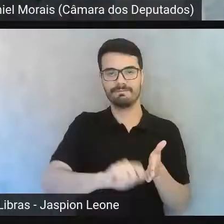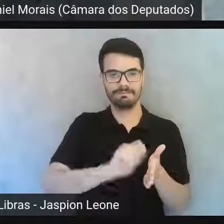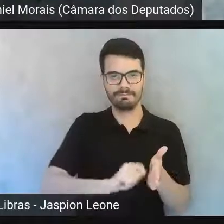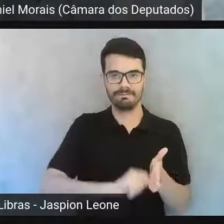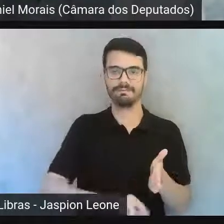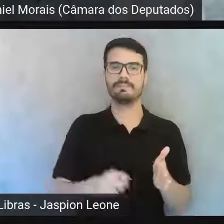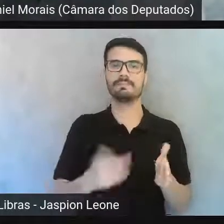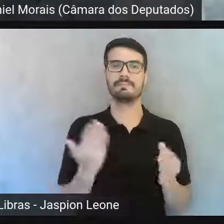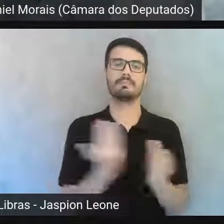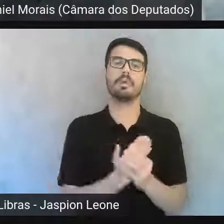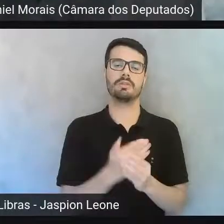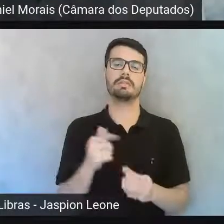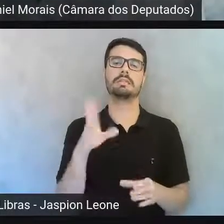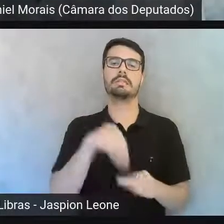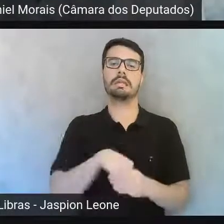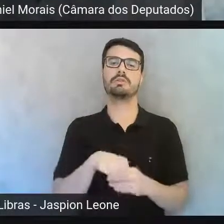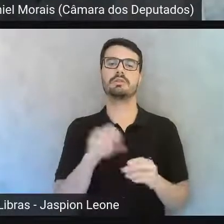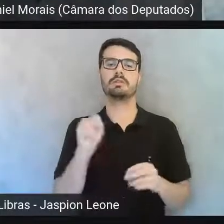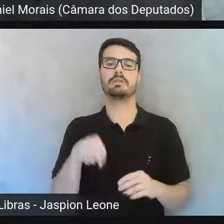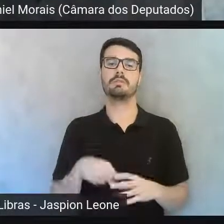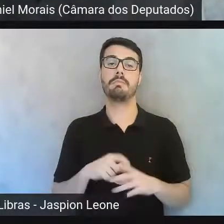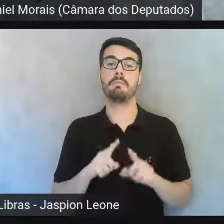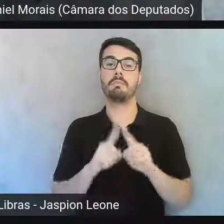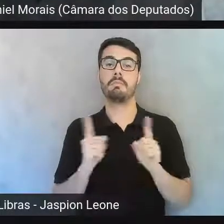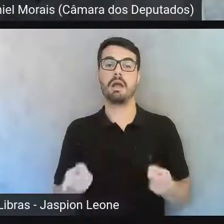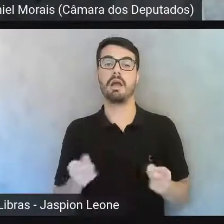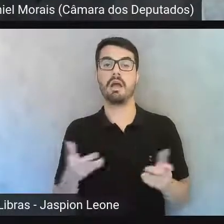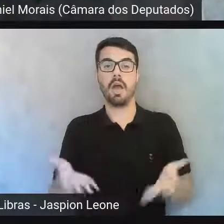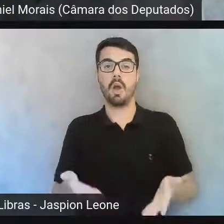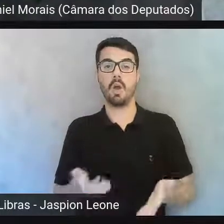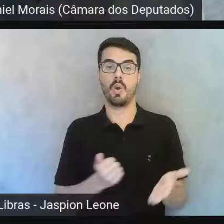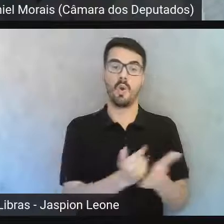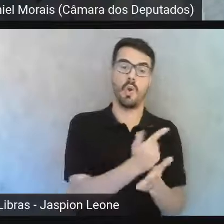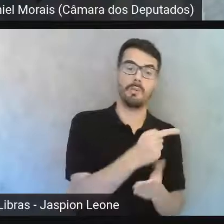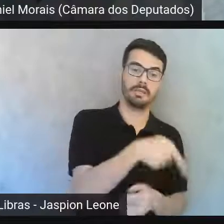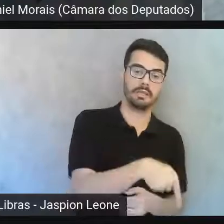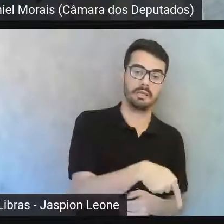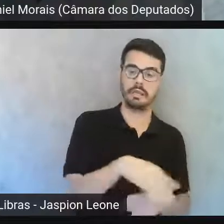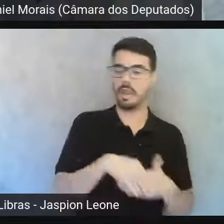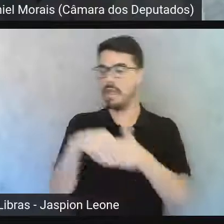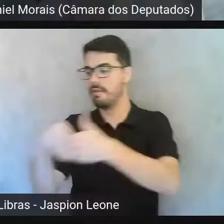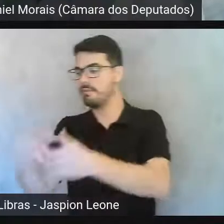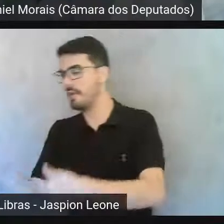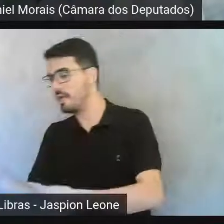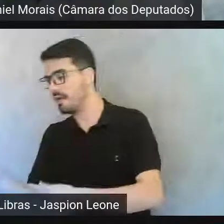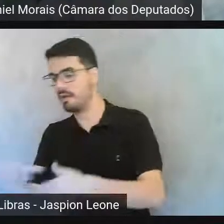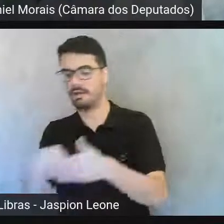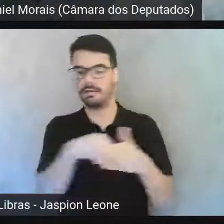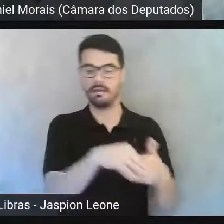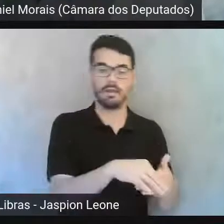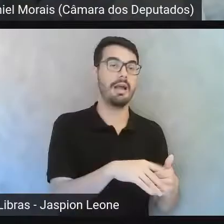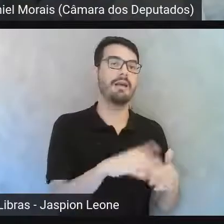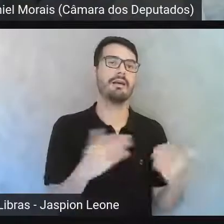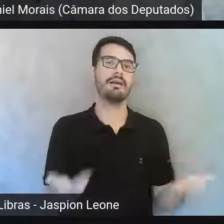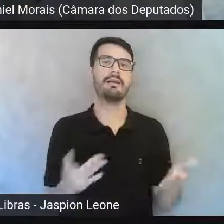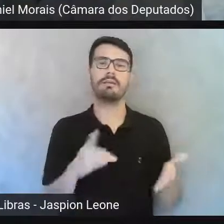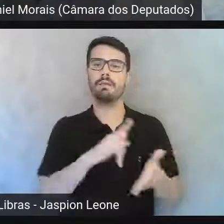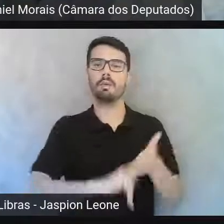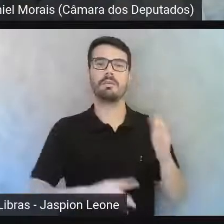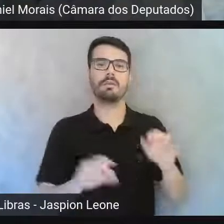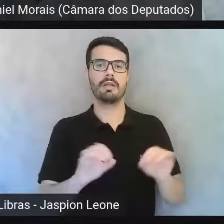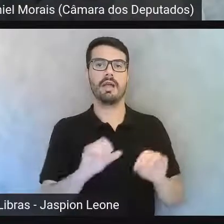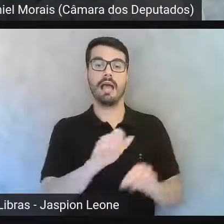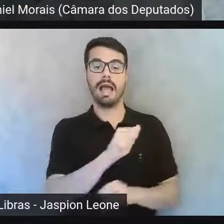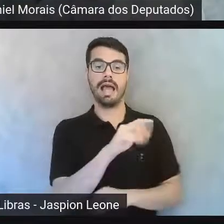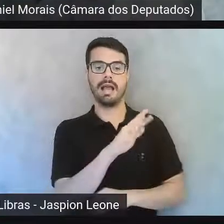E o mais comum é que, nesse momento de compra aqui, leva para cá, é que você não documente. Muitos atos